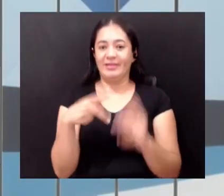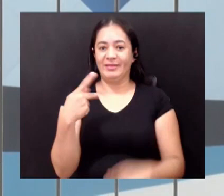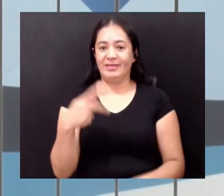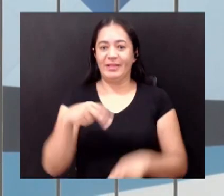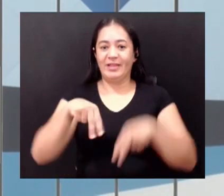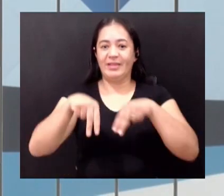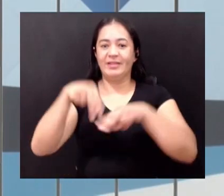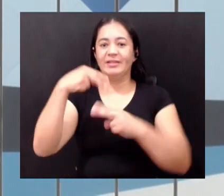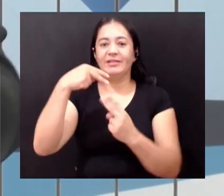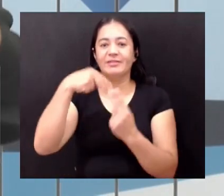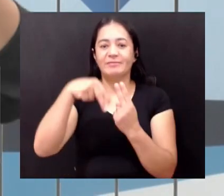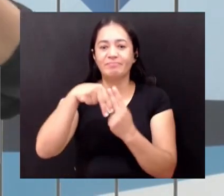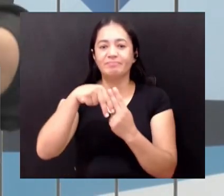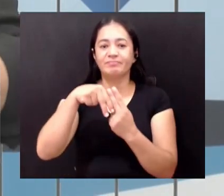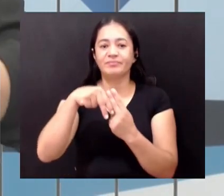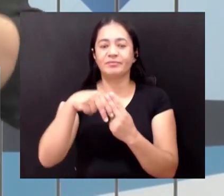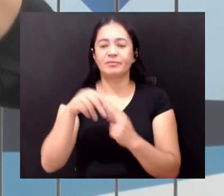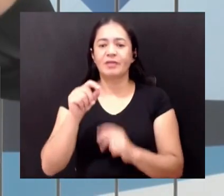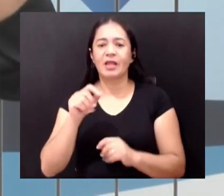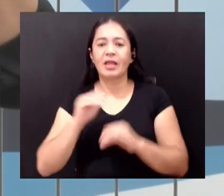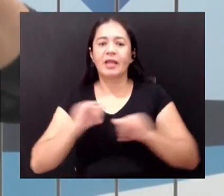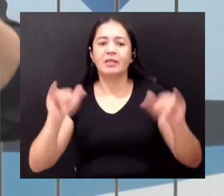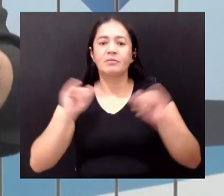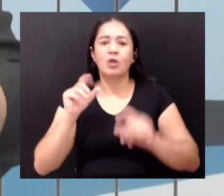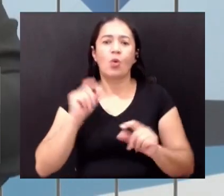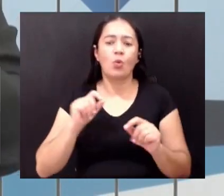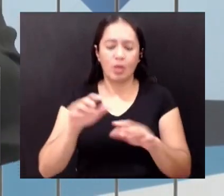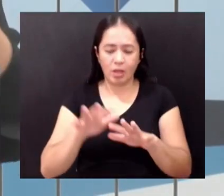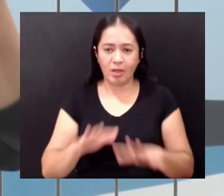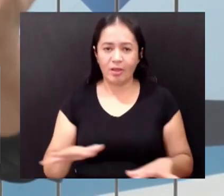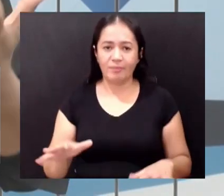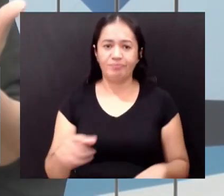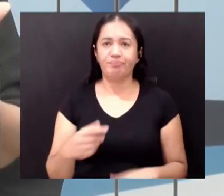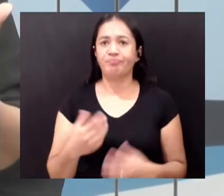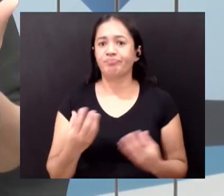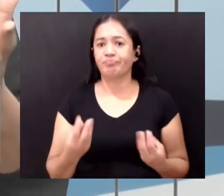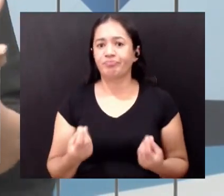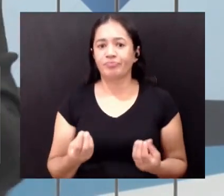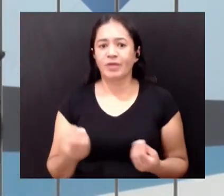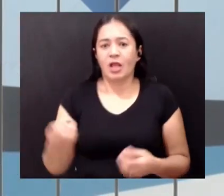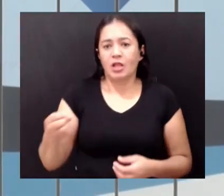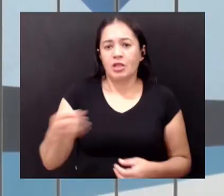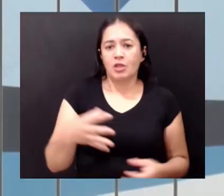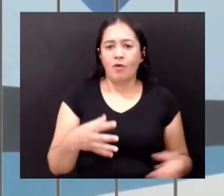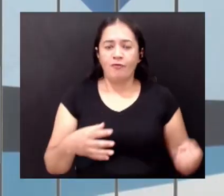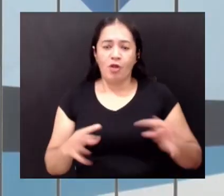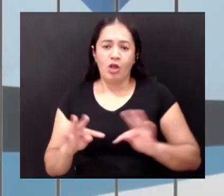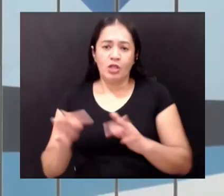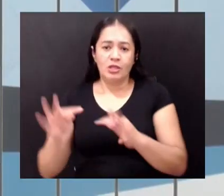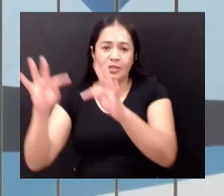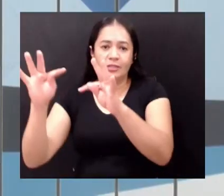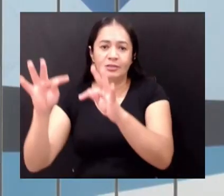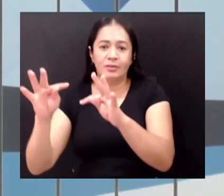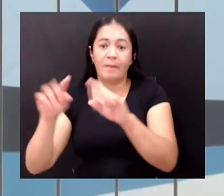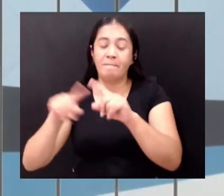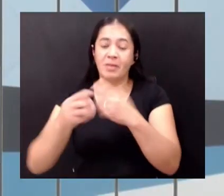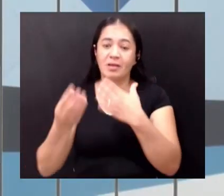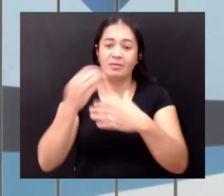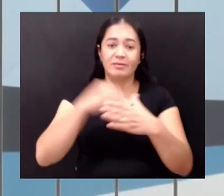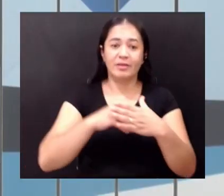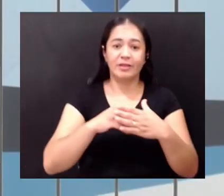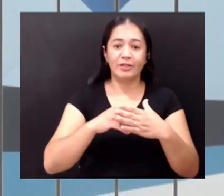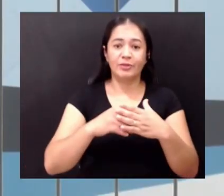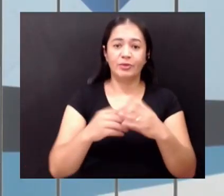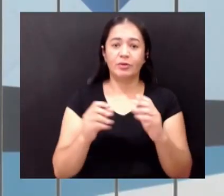não funciona se eu transmitir que eu sou uma empresa disruptiva, inovadora, tecnológica, se dentro eu estou engessada, né? Então,